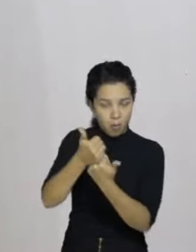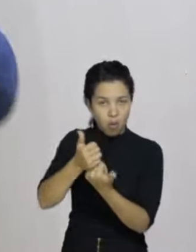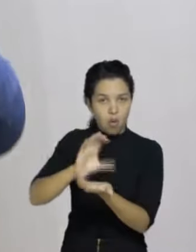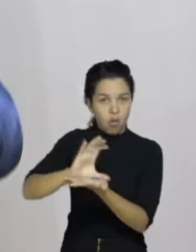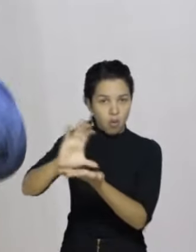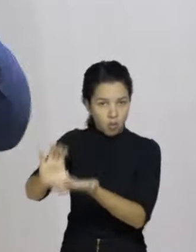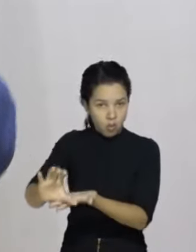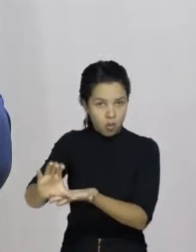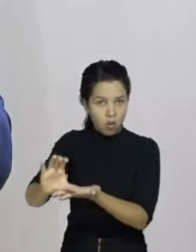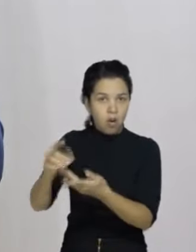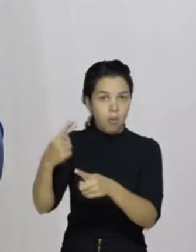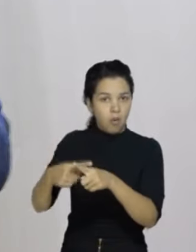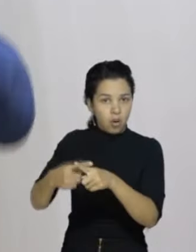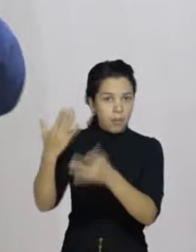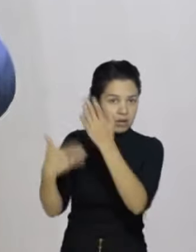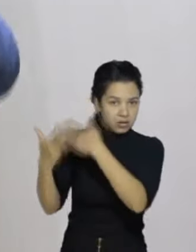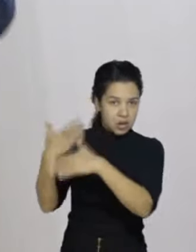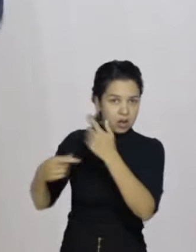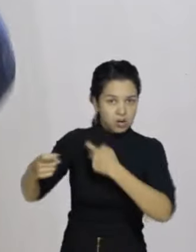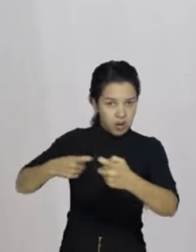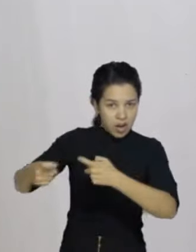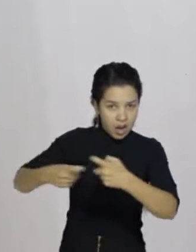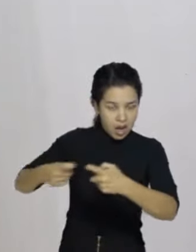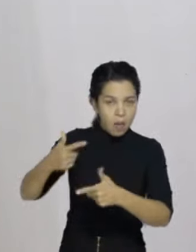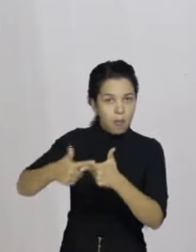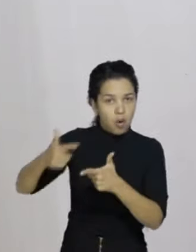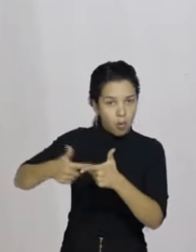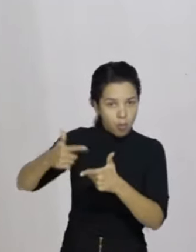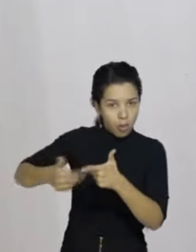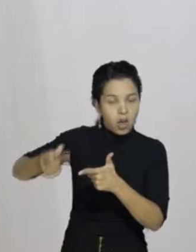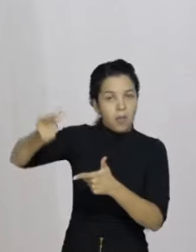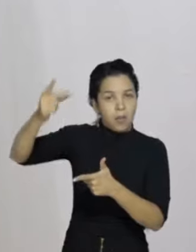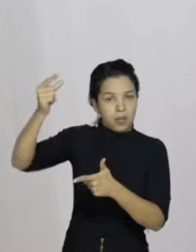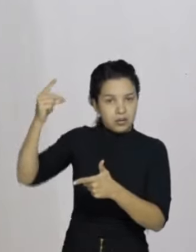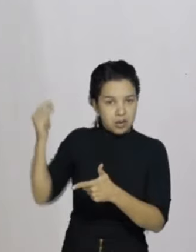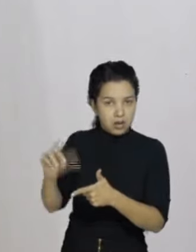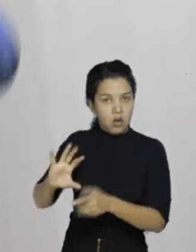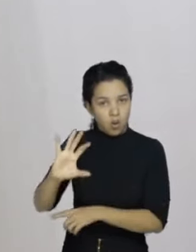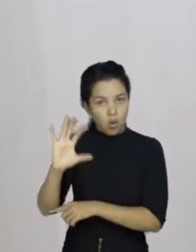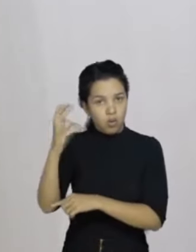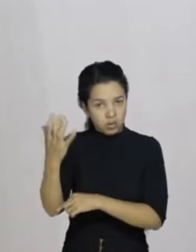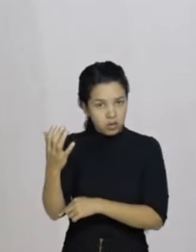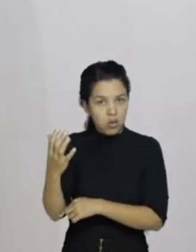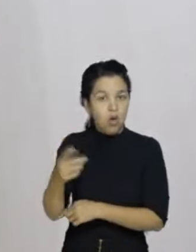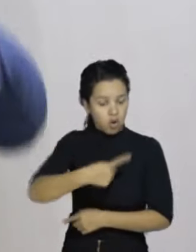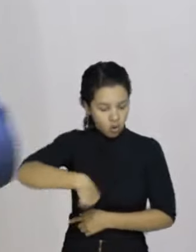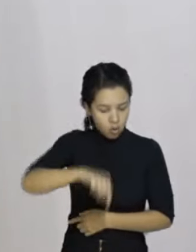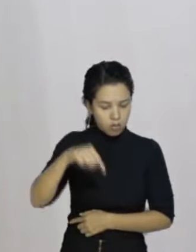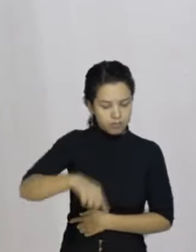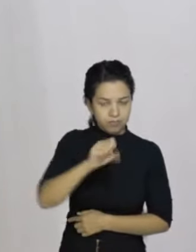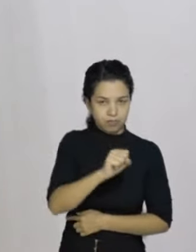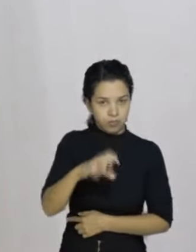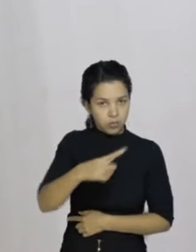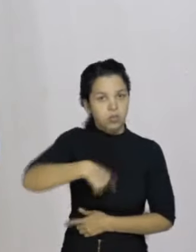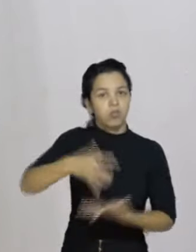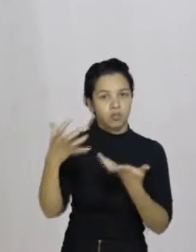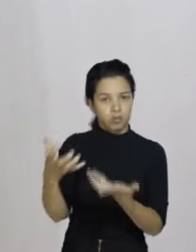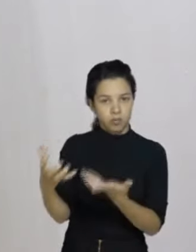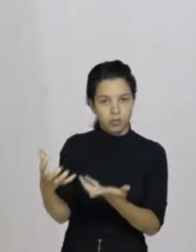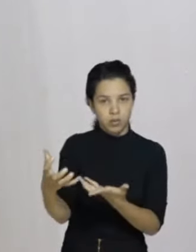por conta de guerras de conflitos que houverem seus em seus municípios e suas regiões Nós também queremos